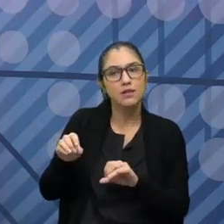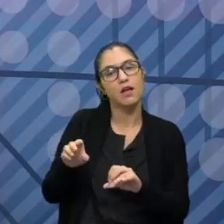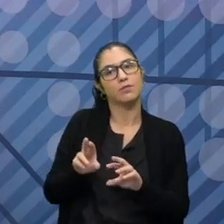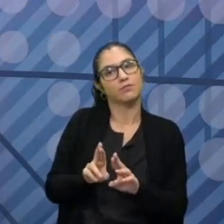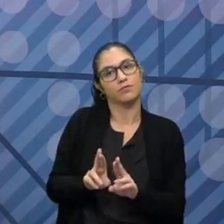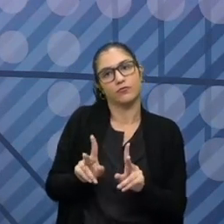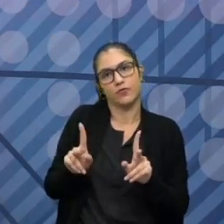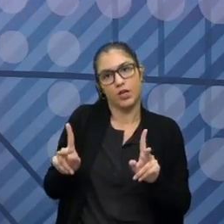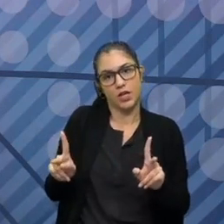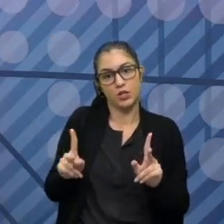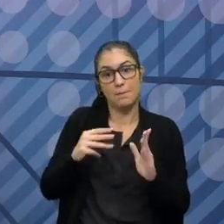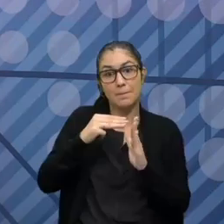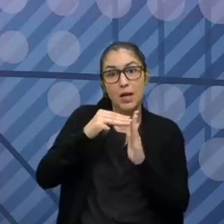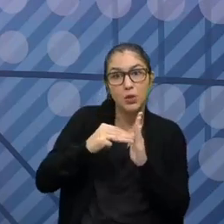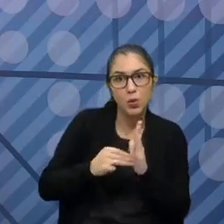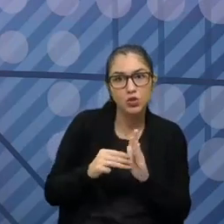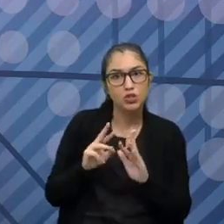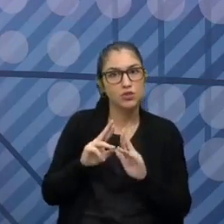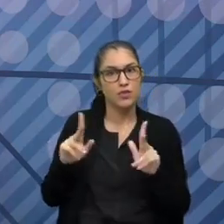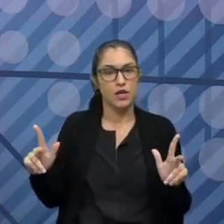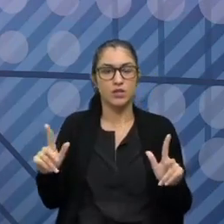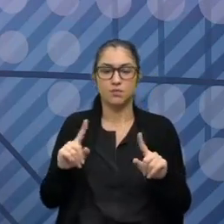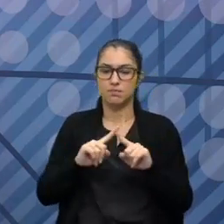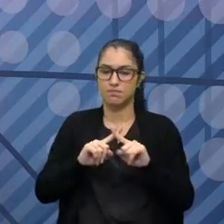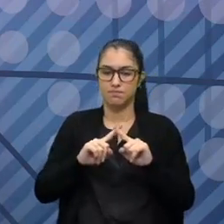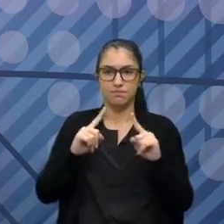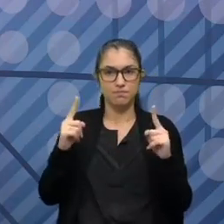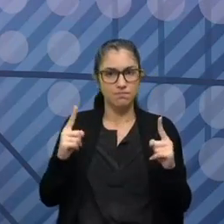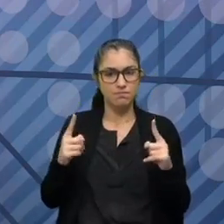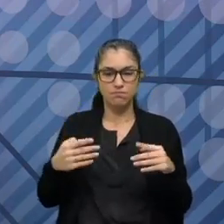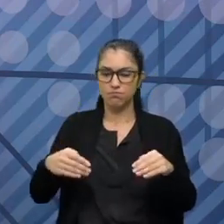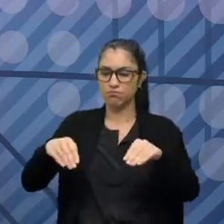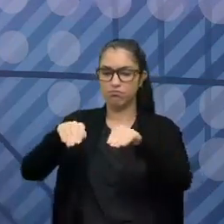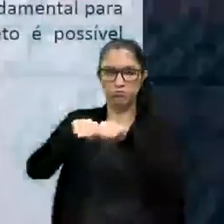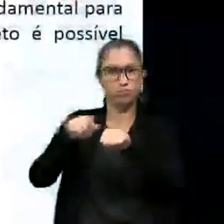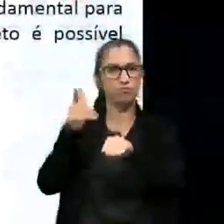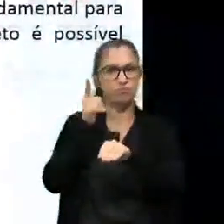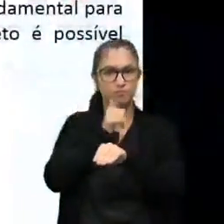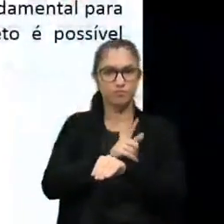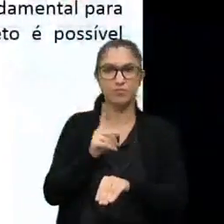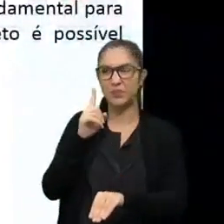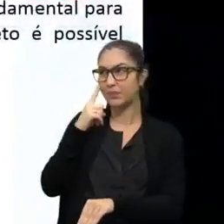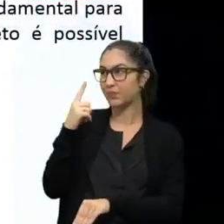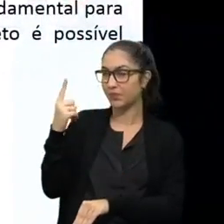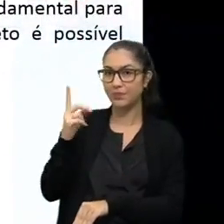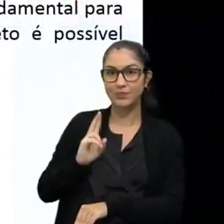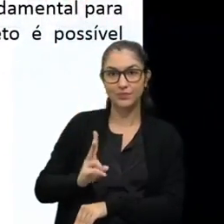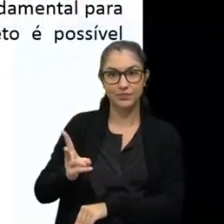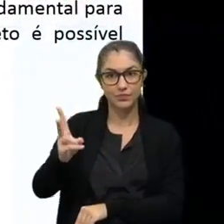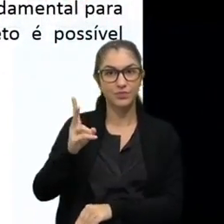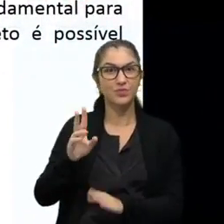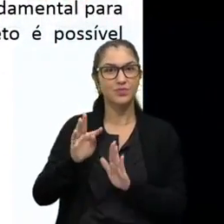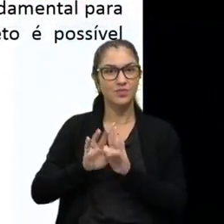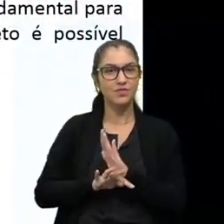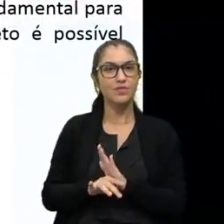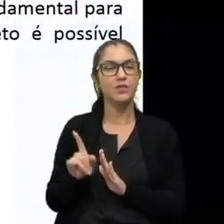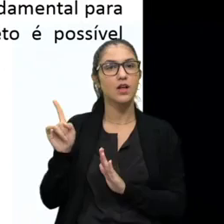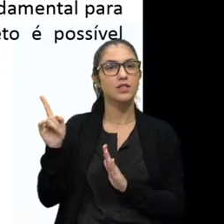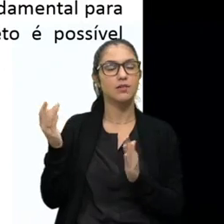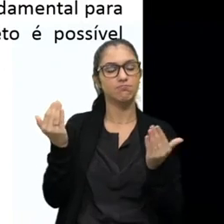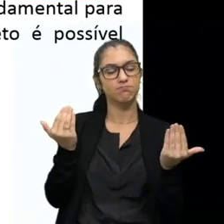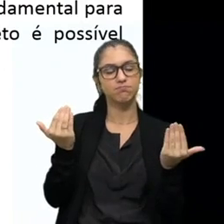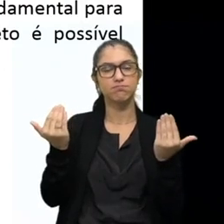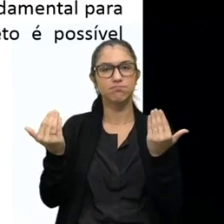que utiliza outra língua, mas ele chega no mesmo nível. Olha lá na mesma imagem, vamos continuar o texto. Esta